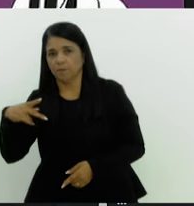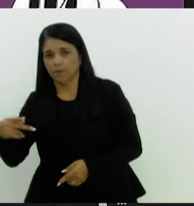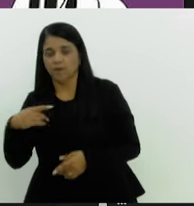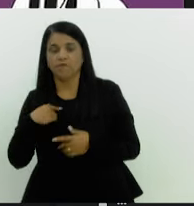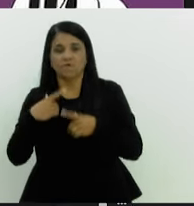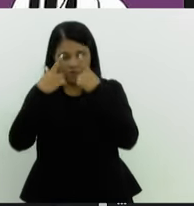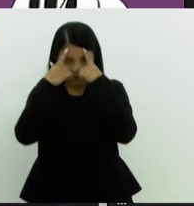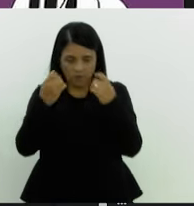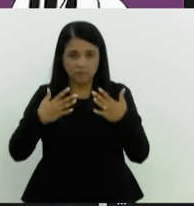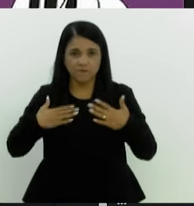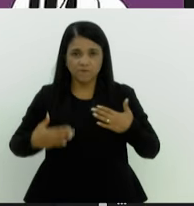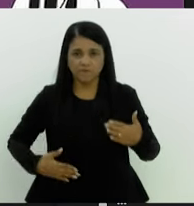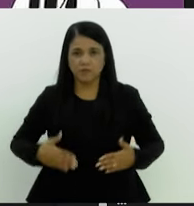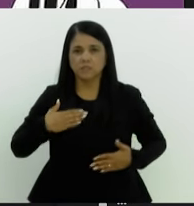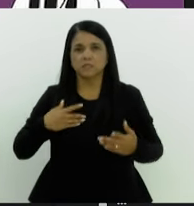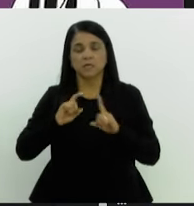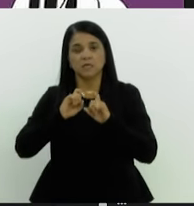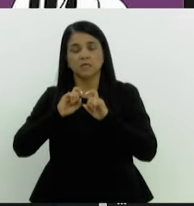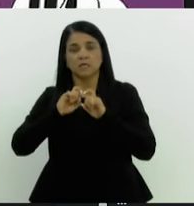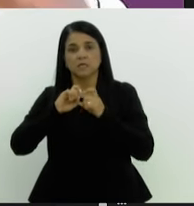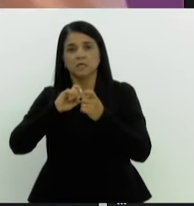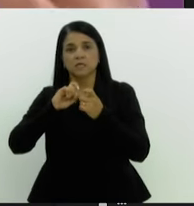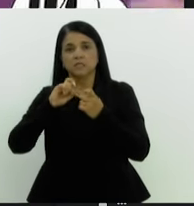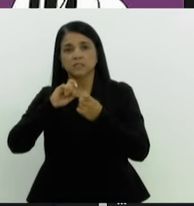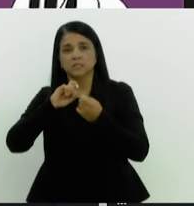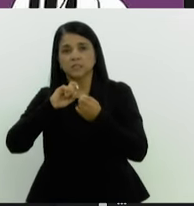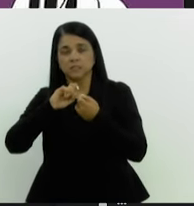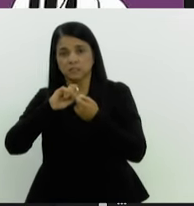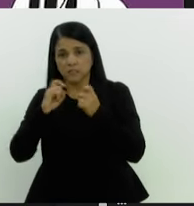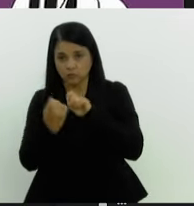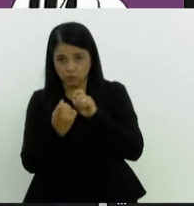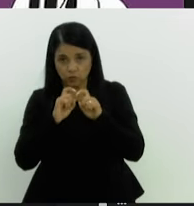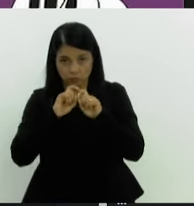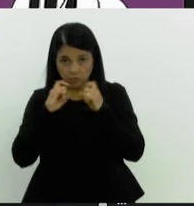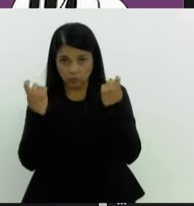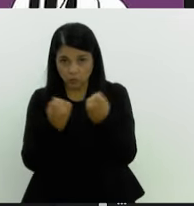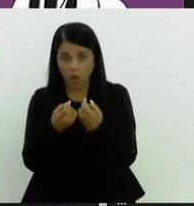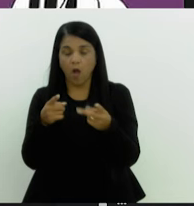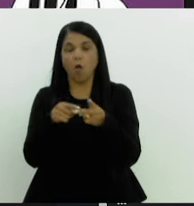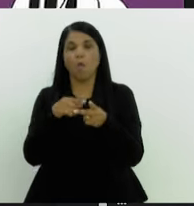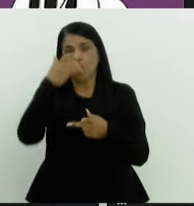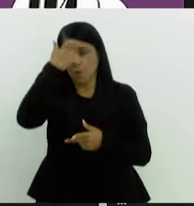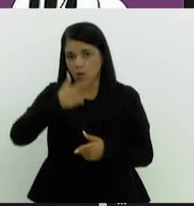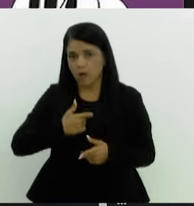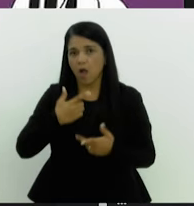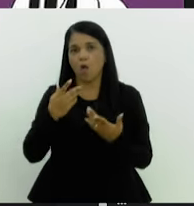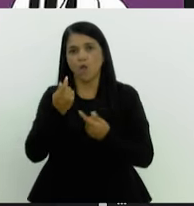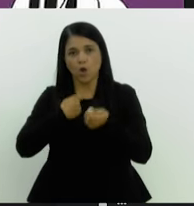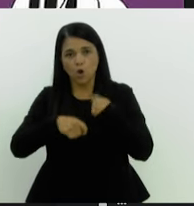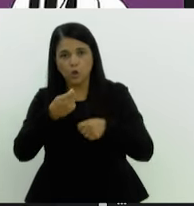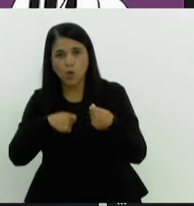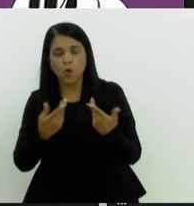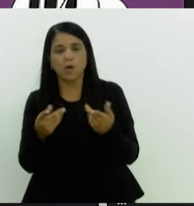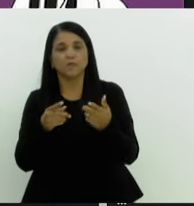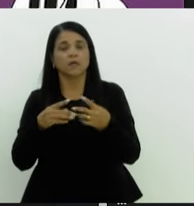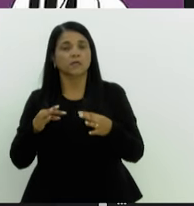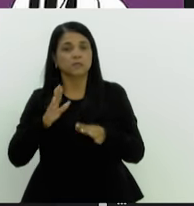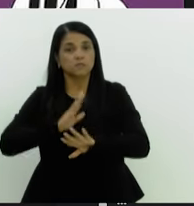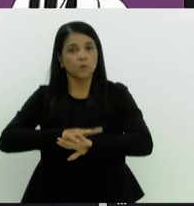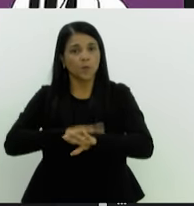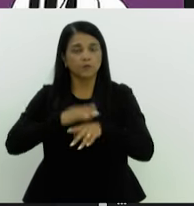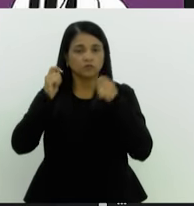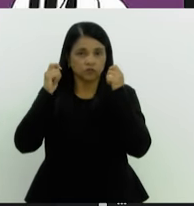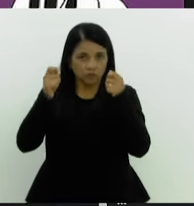física sexual moral verbal simbólica principalmente econômica e financeira também nesses momentos de campanha